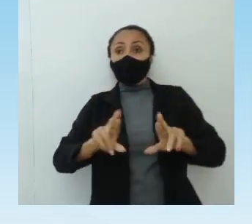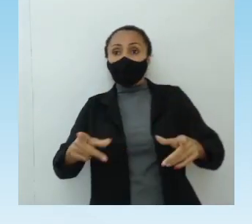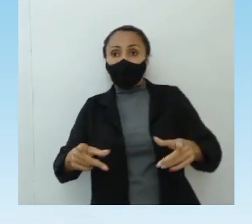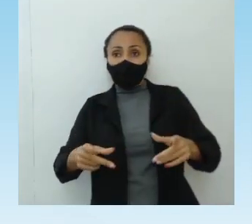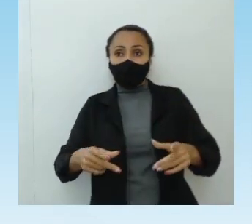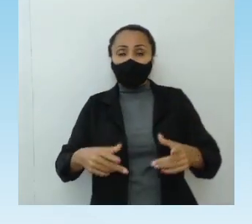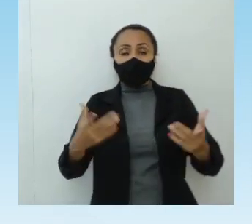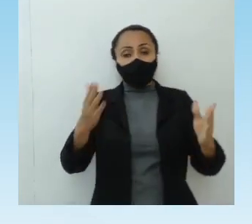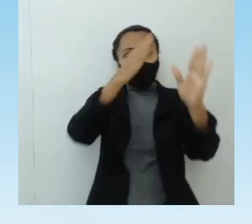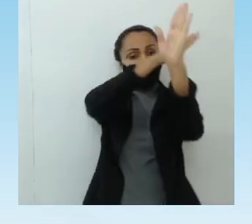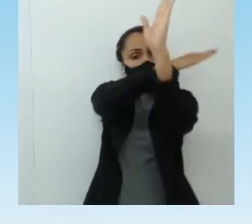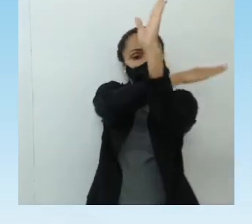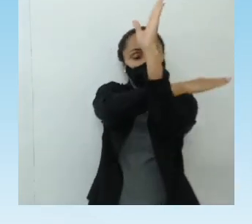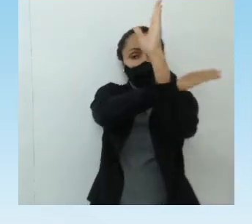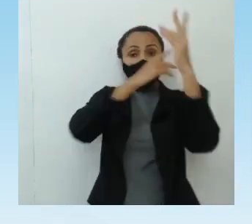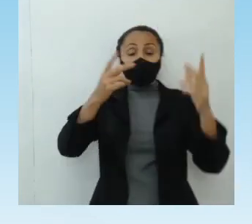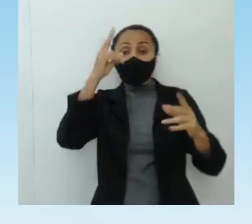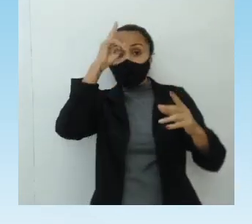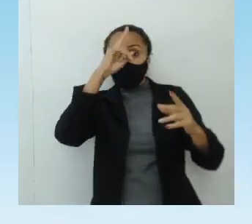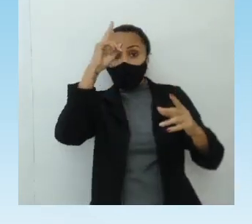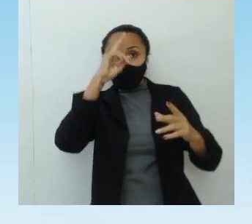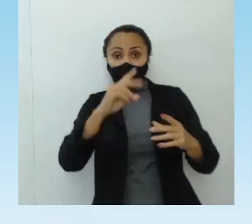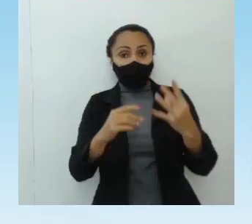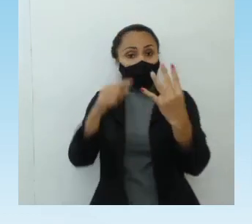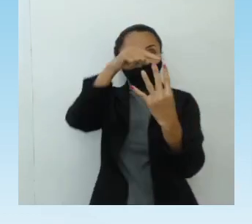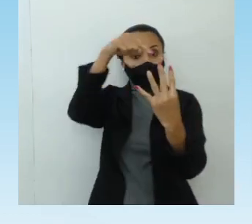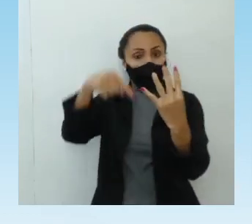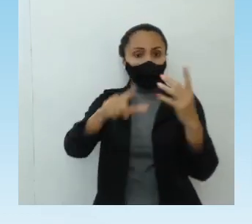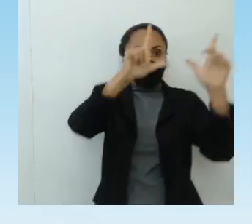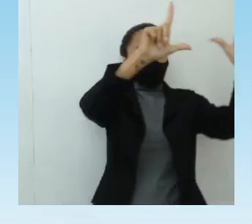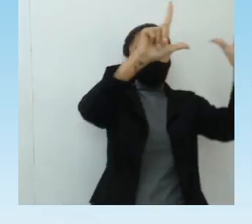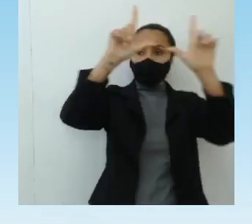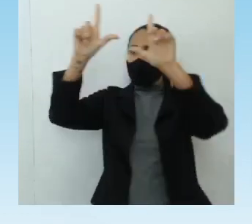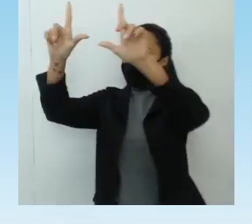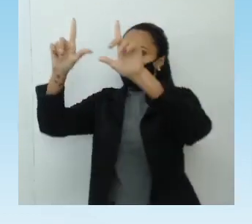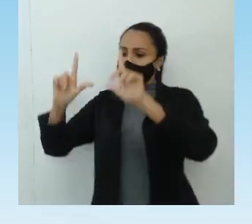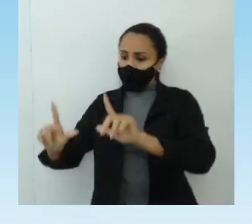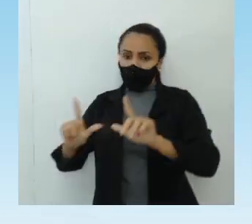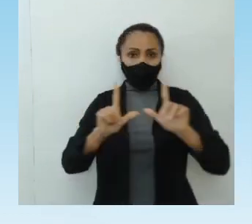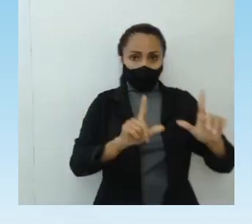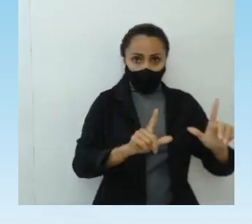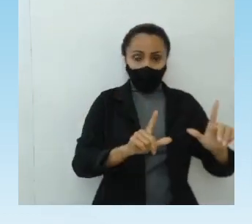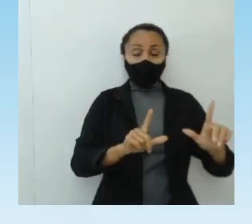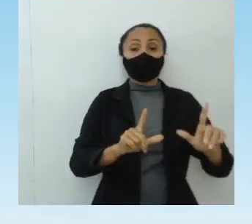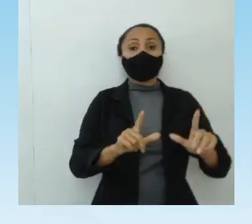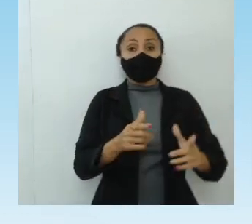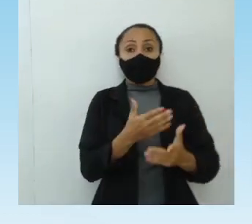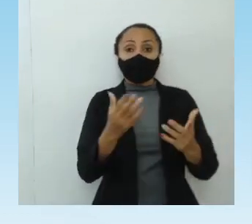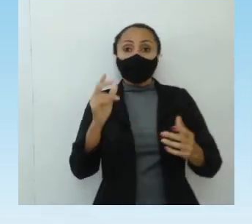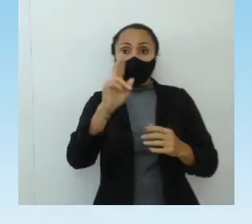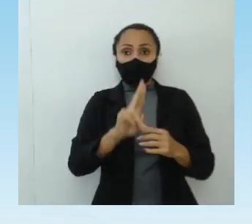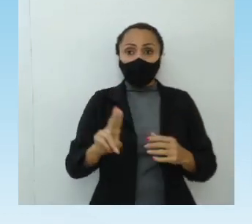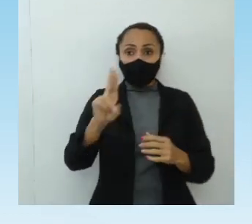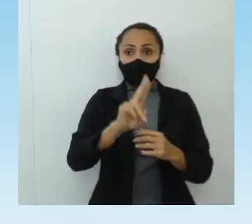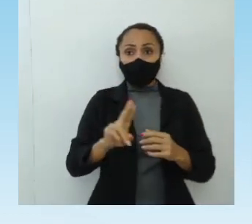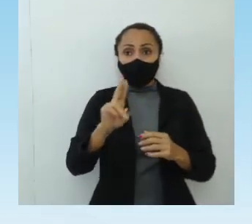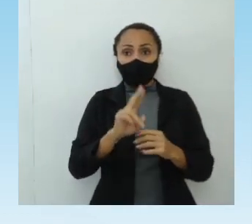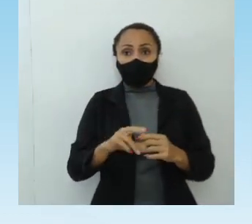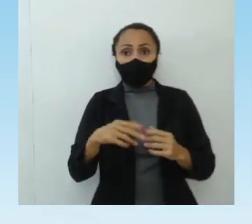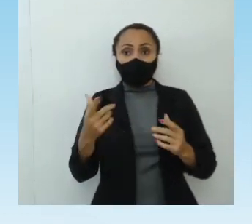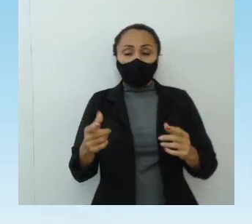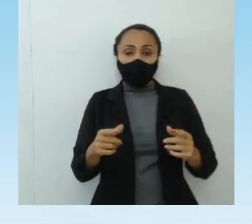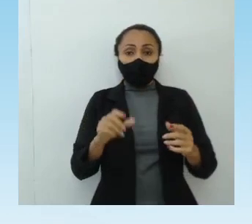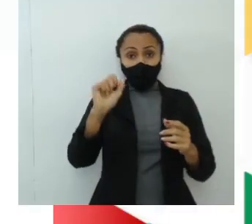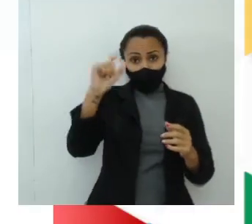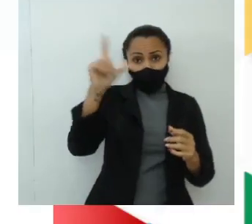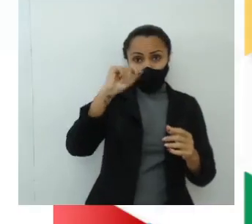plano cartesiano. Lembra que o plano cartesiano tem 4 quadrantes, né? Então, nesse caso, a gente vai usar específico aí, ó, esse